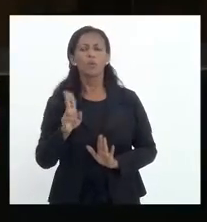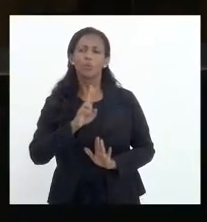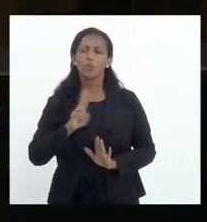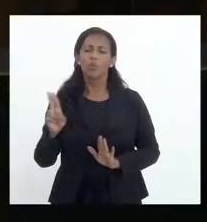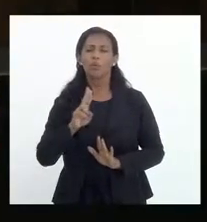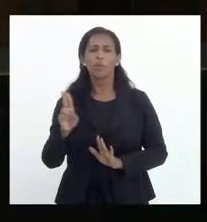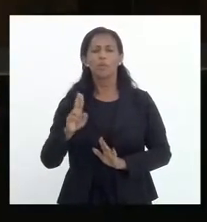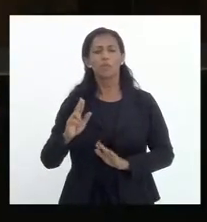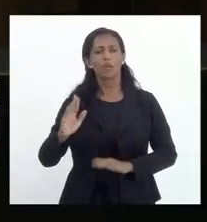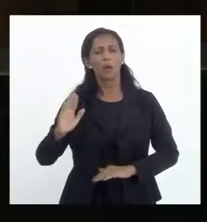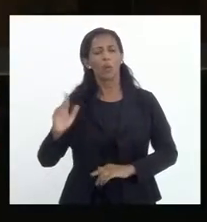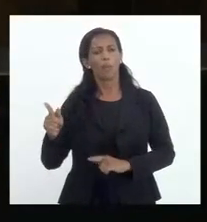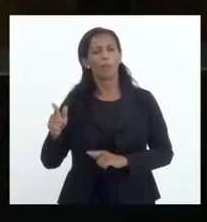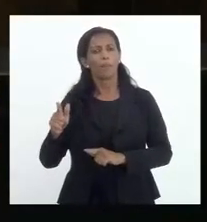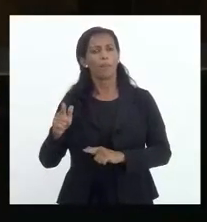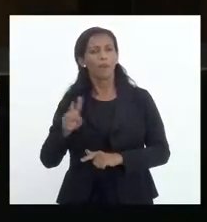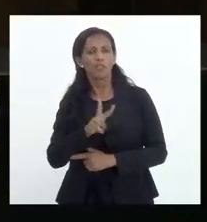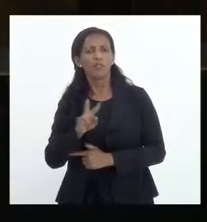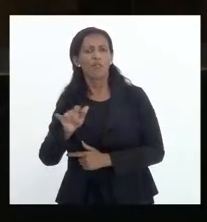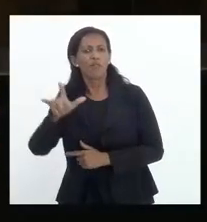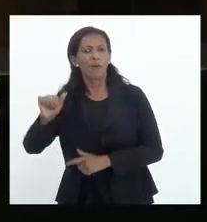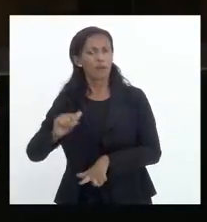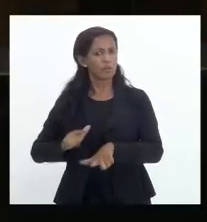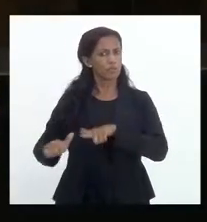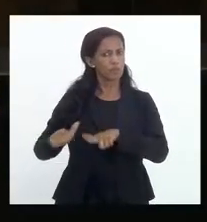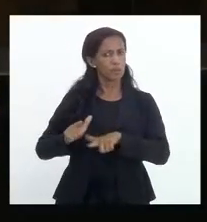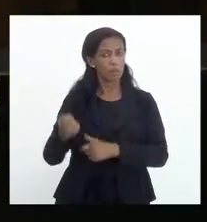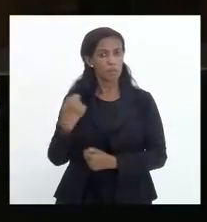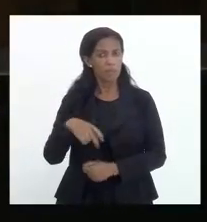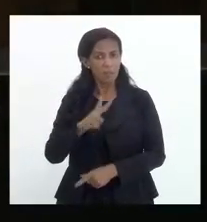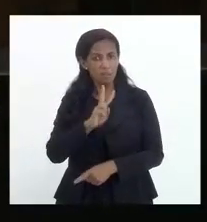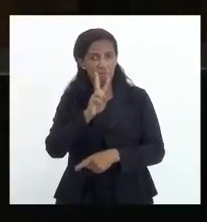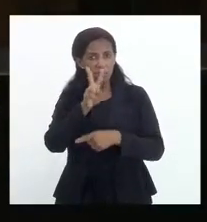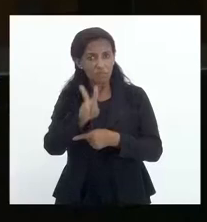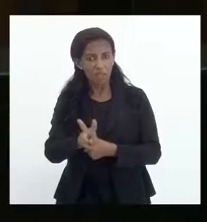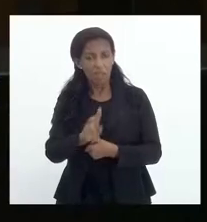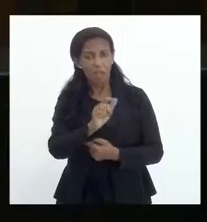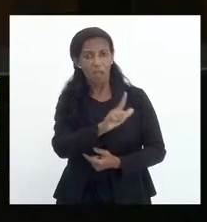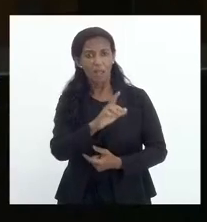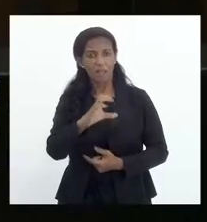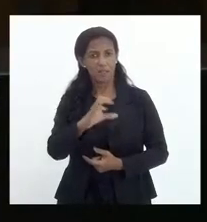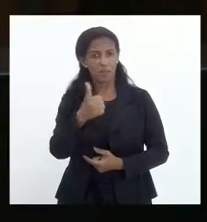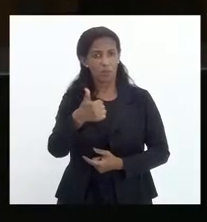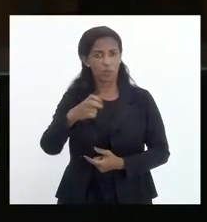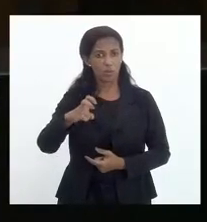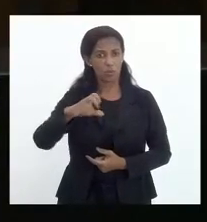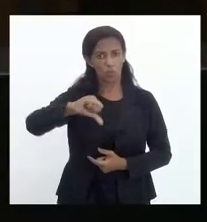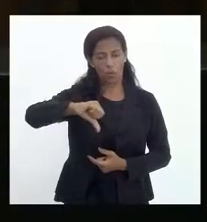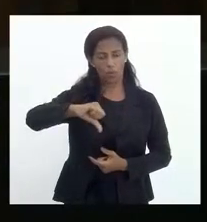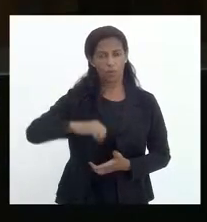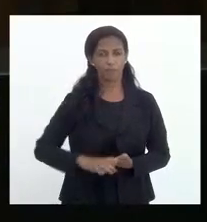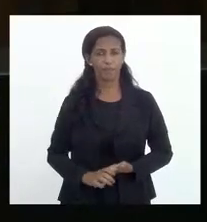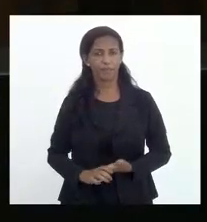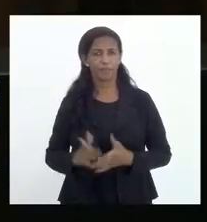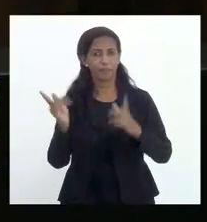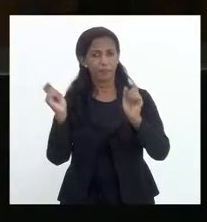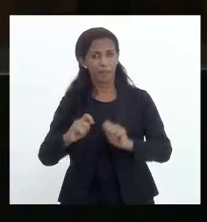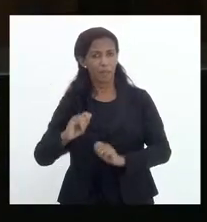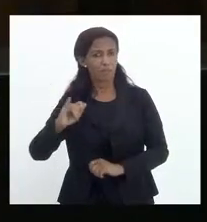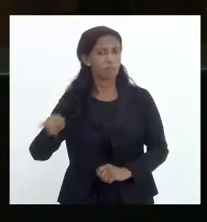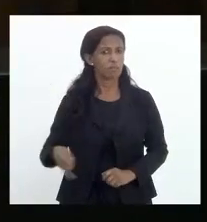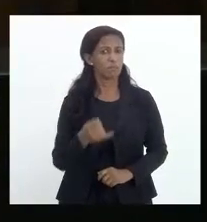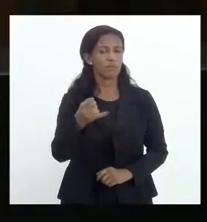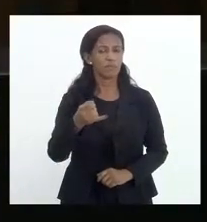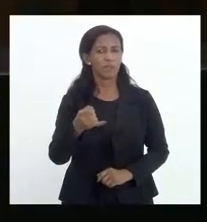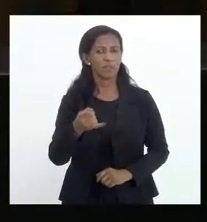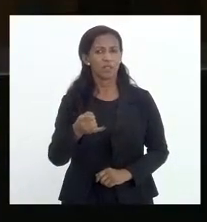para os cargos essenciais, deve ser observado que a LC 159 prevê que a possibilidade